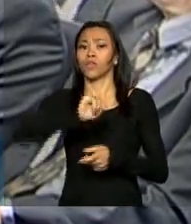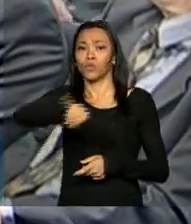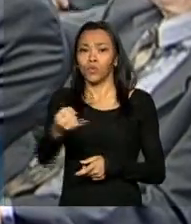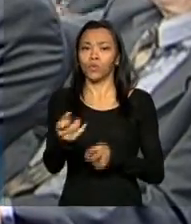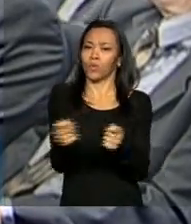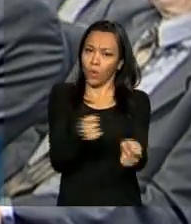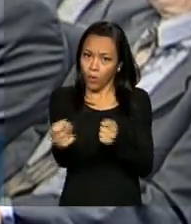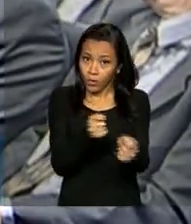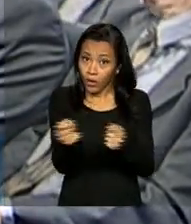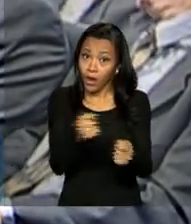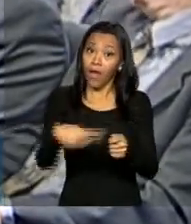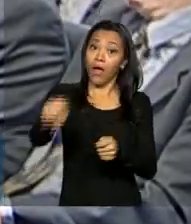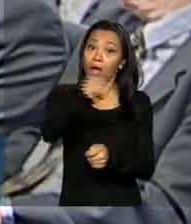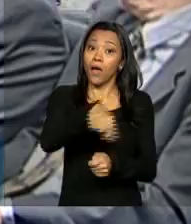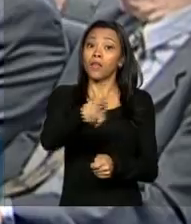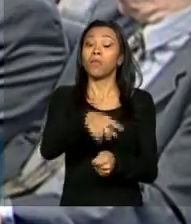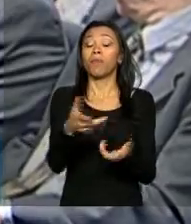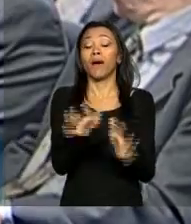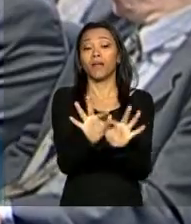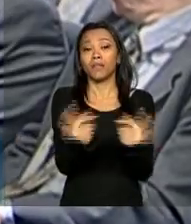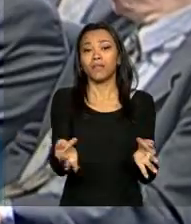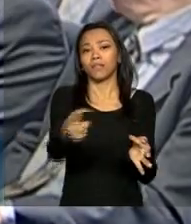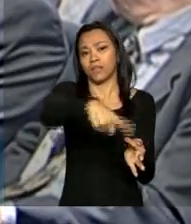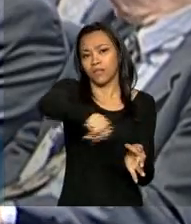por exemplo, vão ser juros de